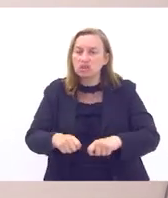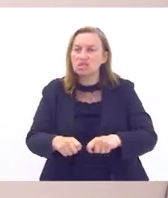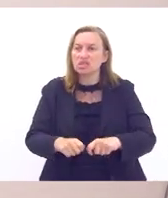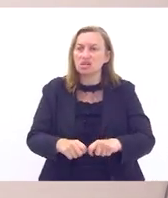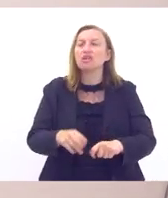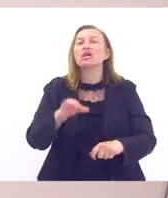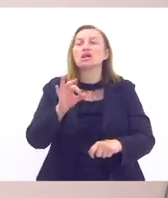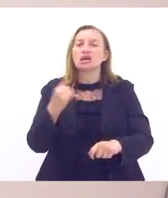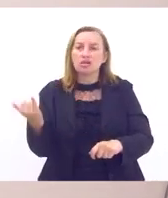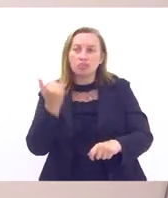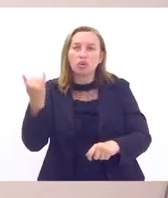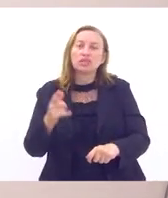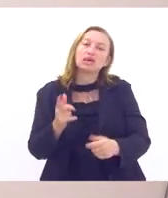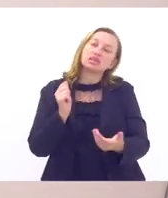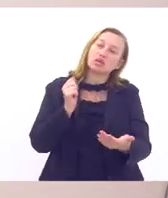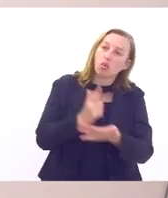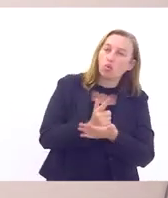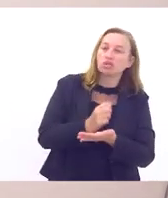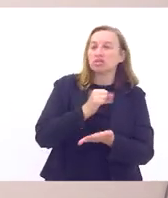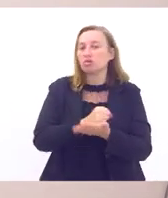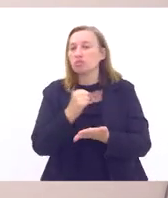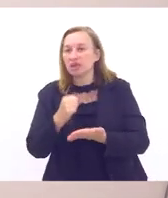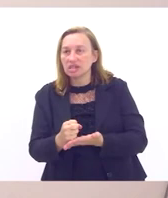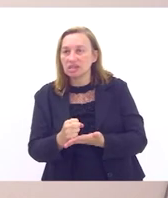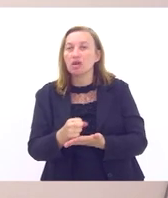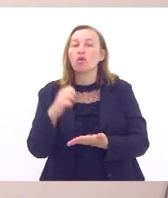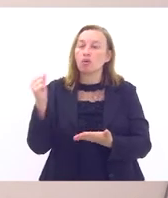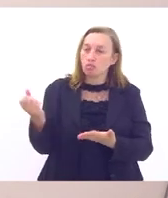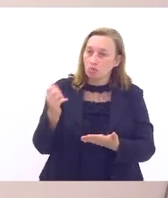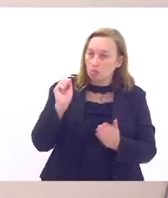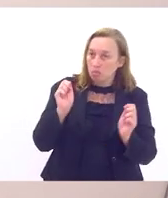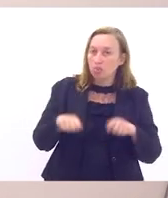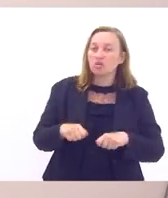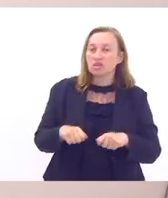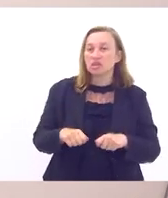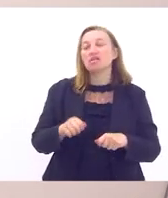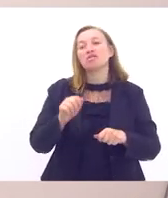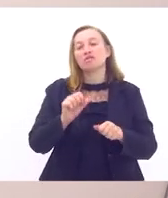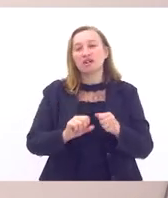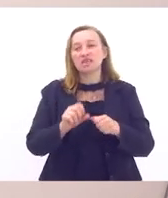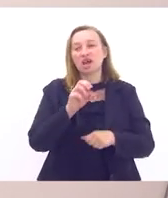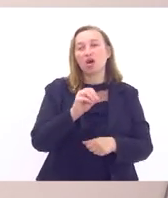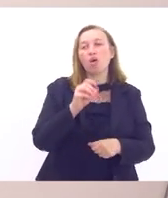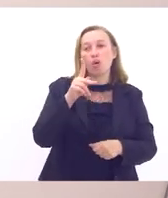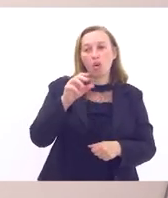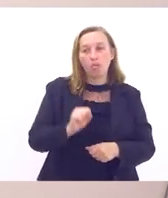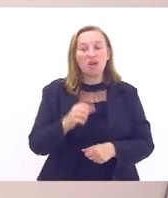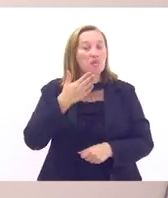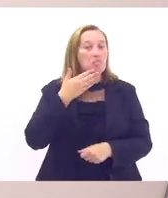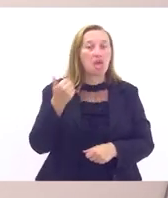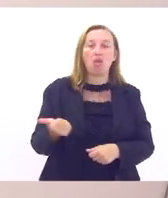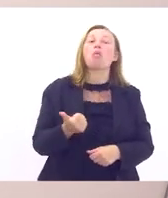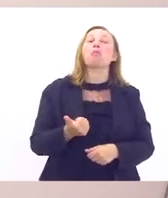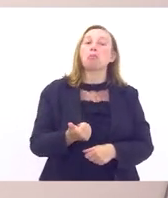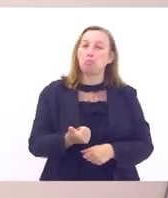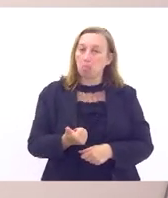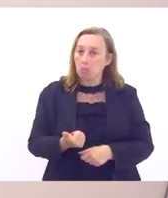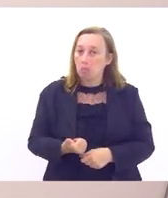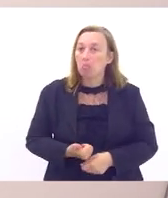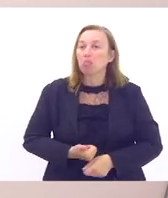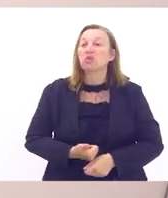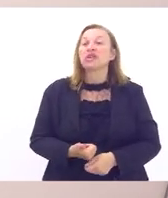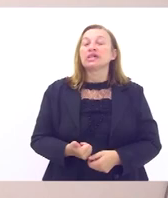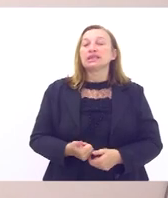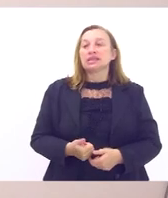que for necessário em termos de compra, de contratação, o que for possível fazer na OPAS. Eu acho que pela OPAS, eu acho que é muito interessante.